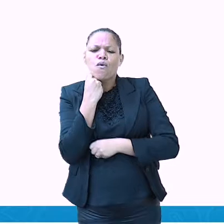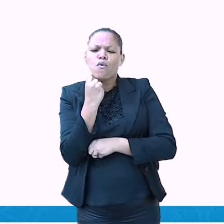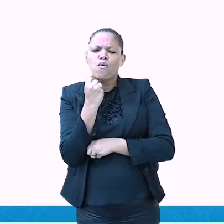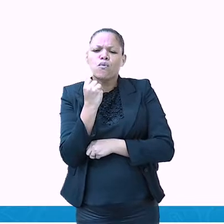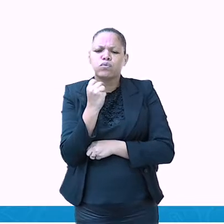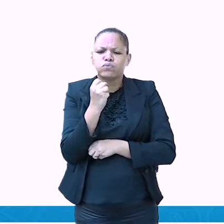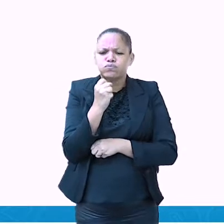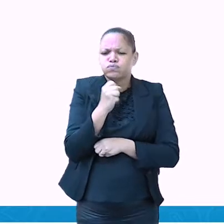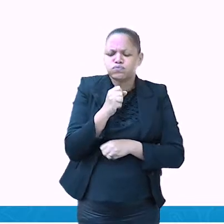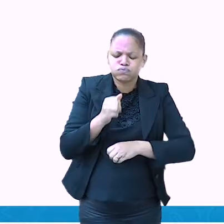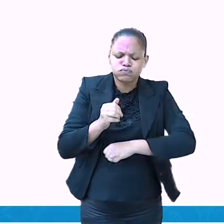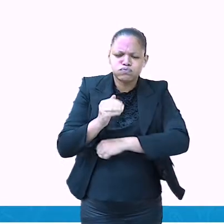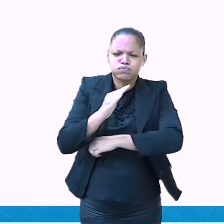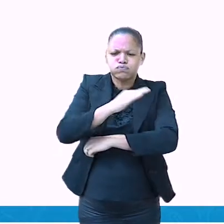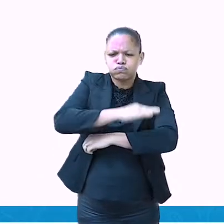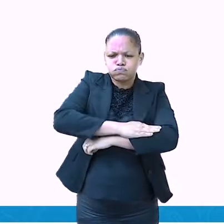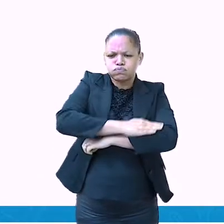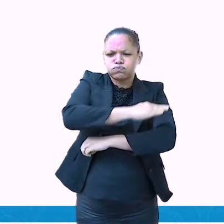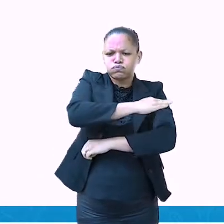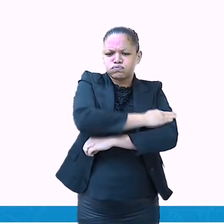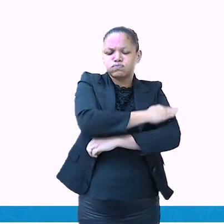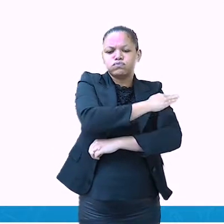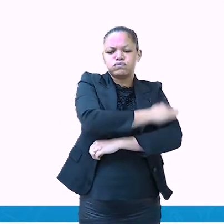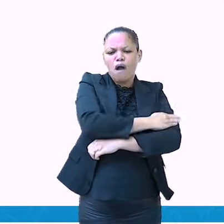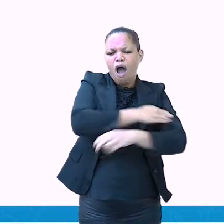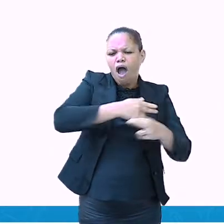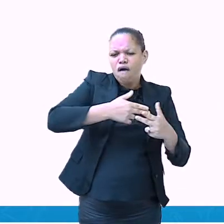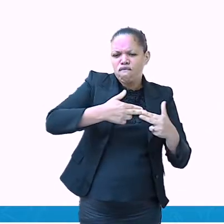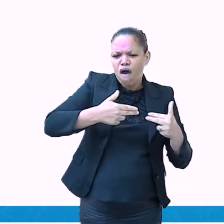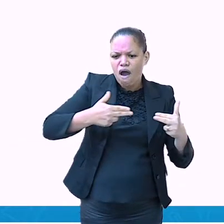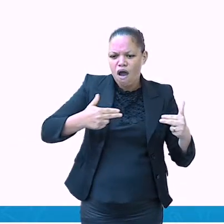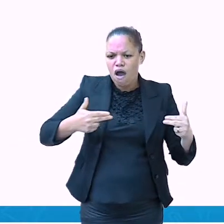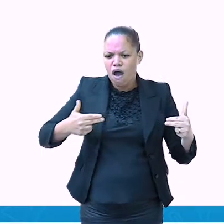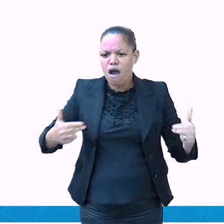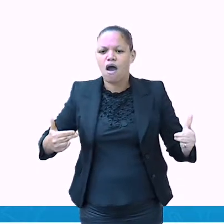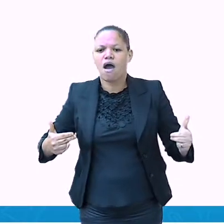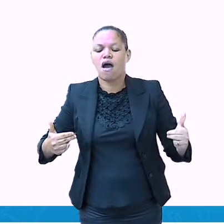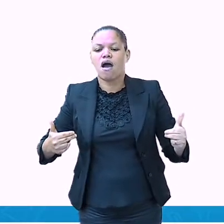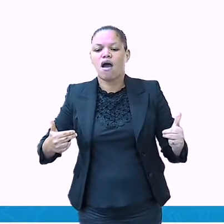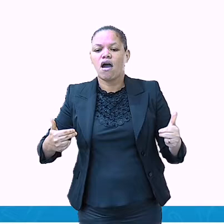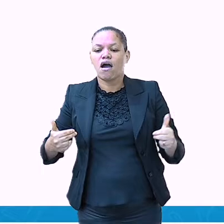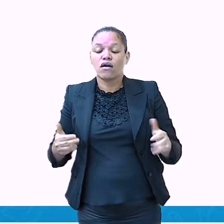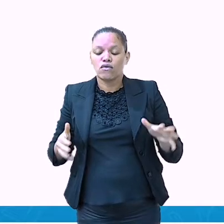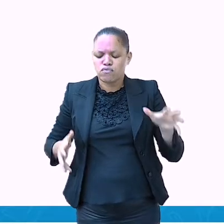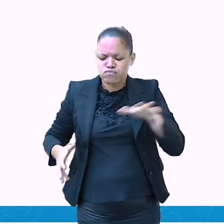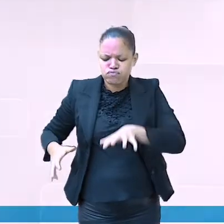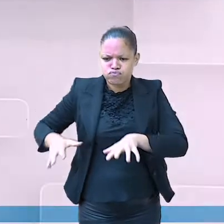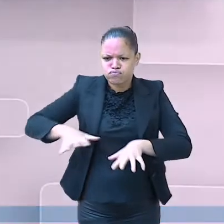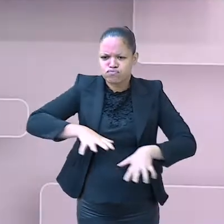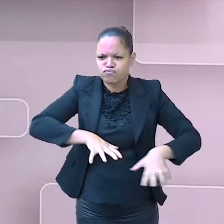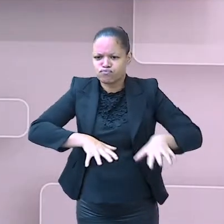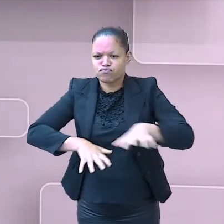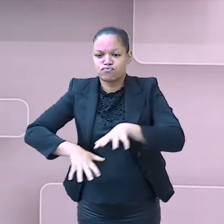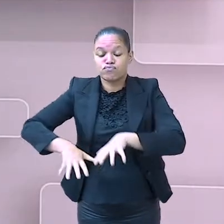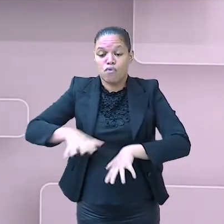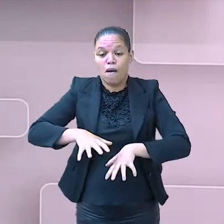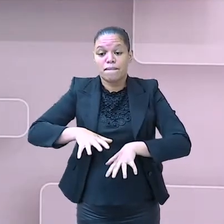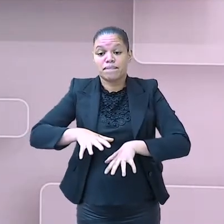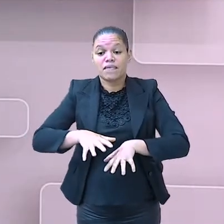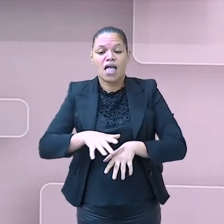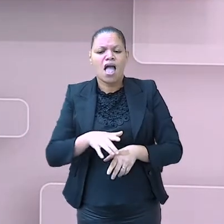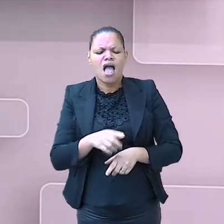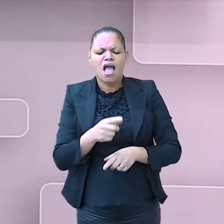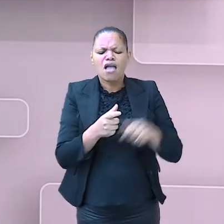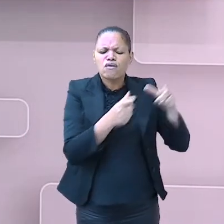nós falamos sobre mamíferos. Nessa aula, vamos falar de características específicas